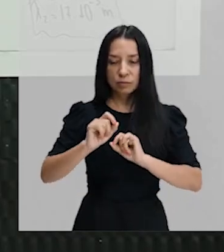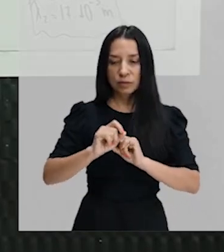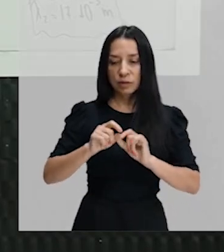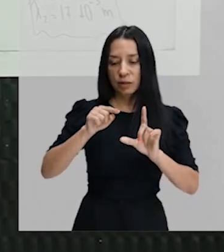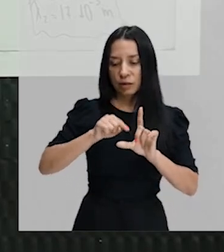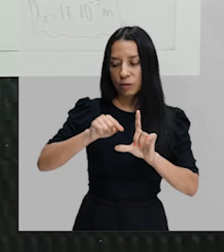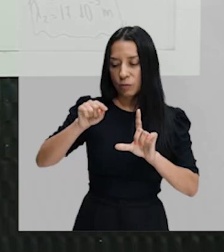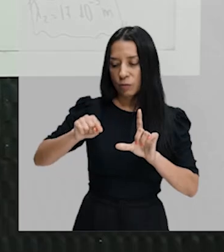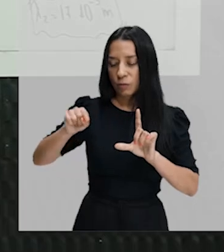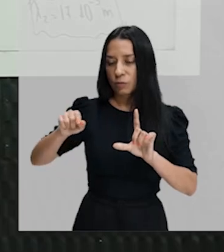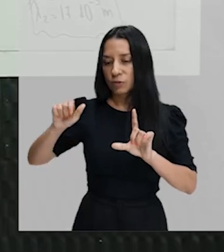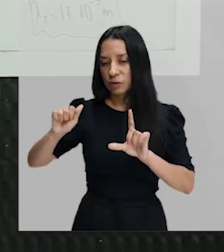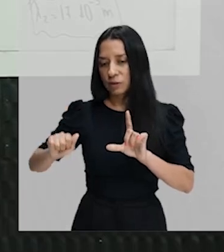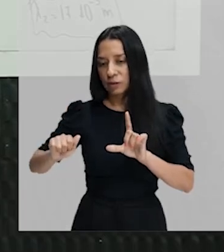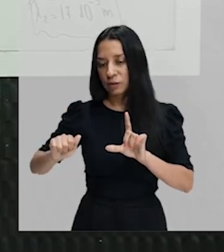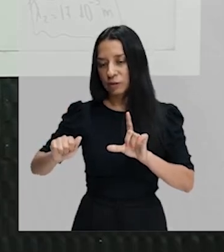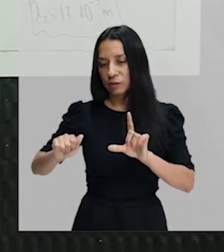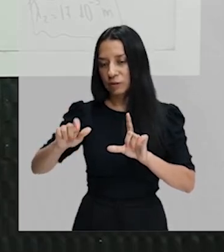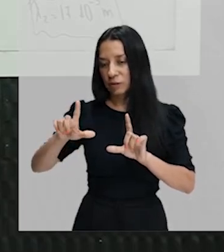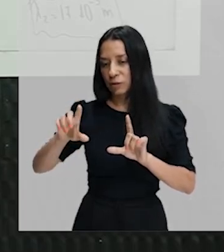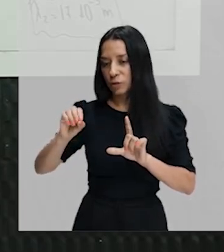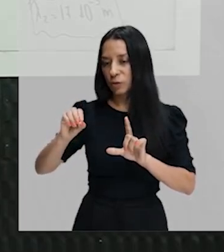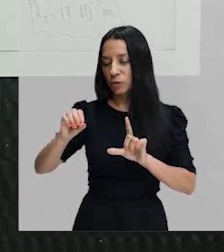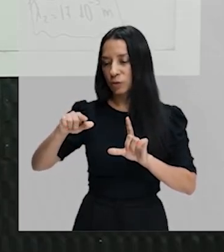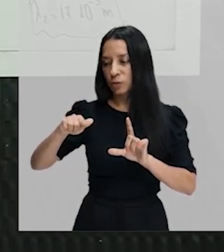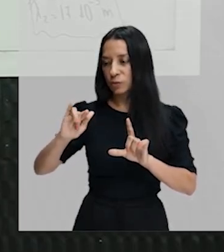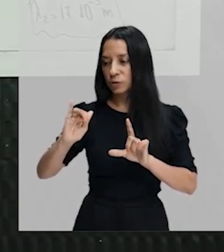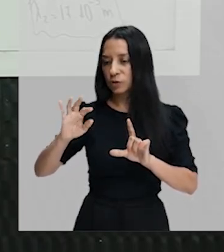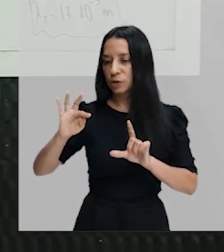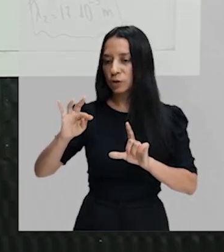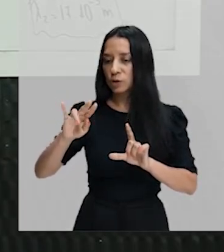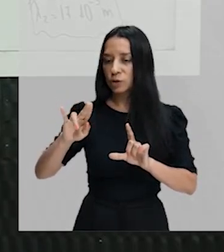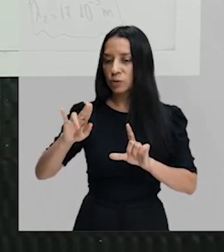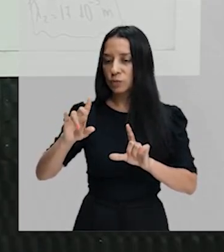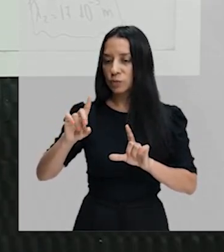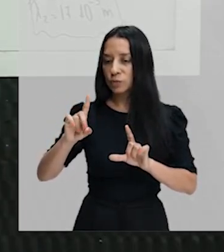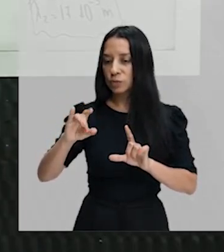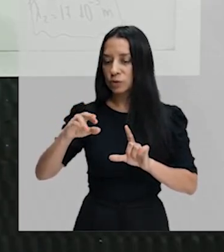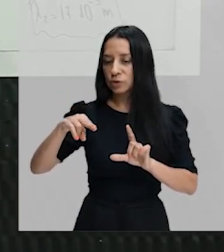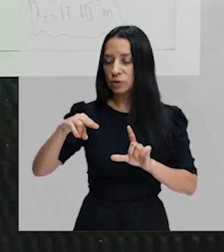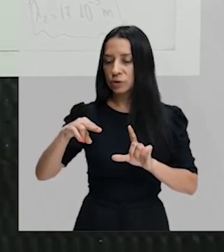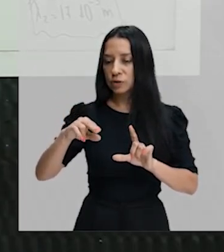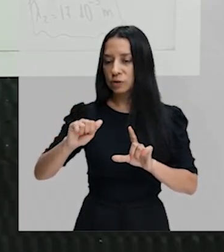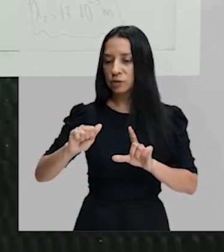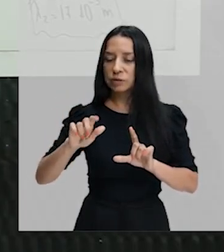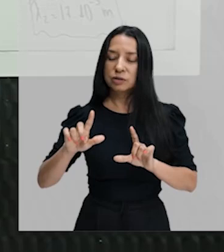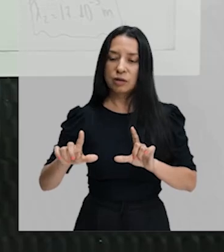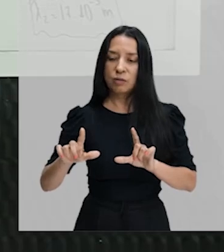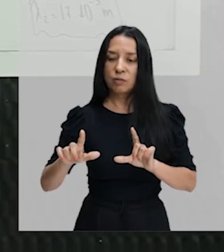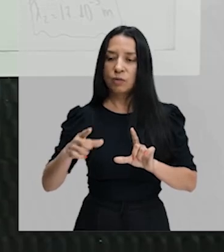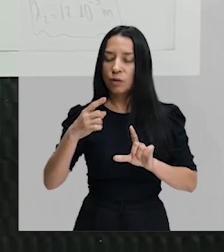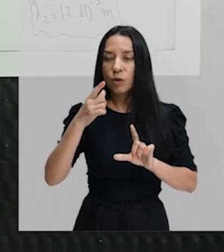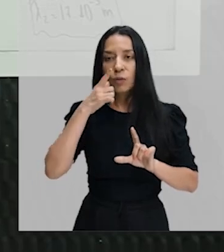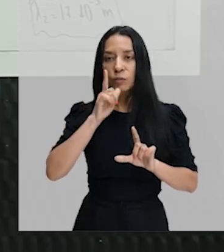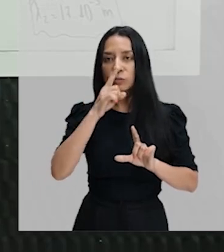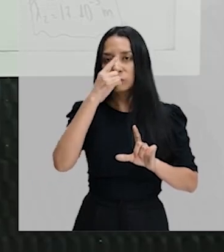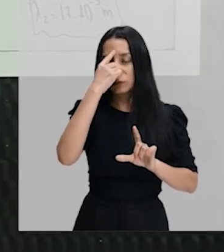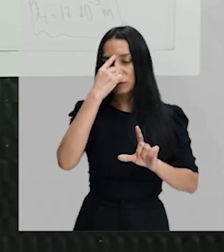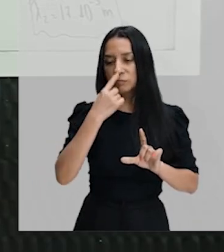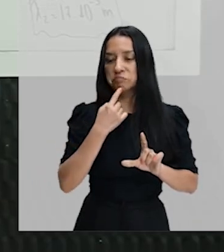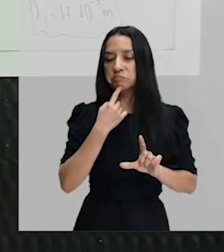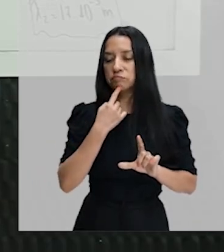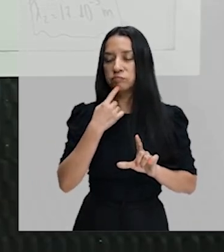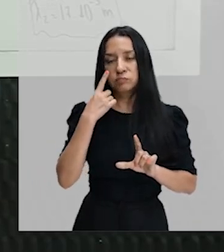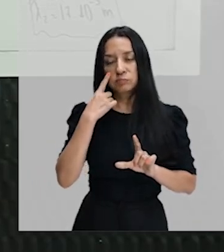onda a ela é uma onda longitudinal e é longitudinal você consegue ver na figura as áreas de rarefação e de